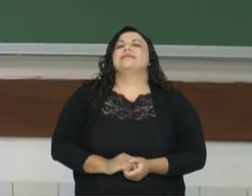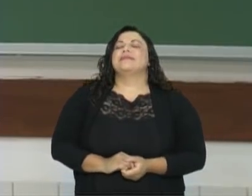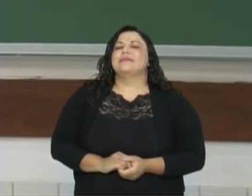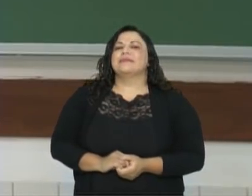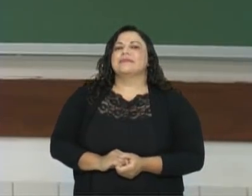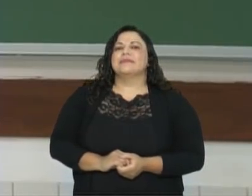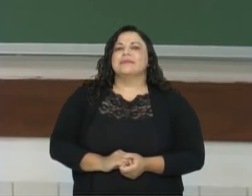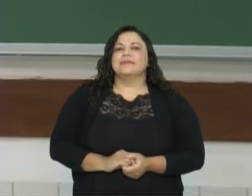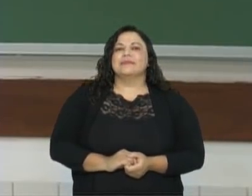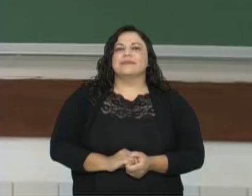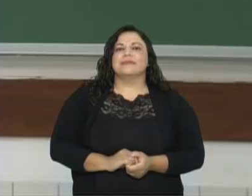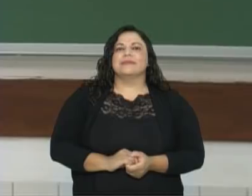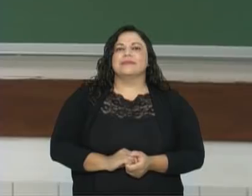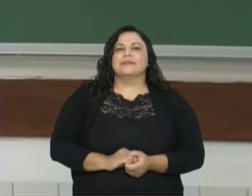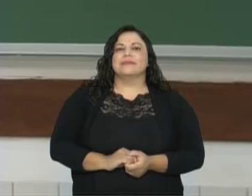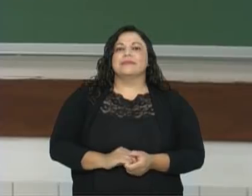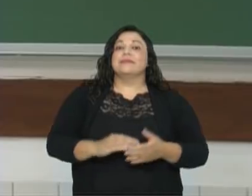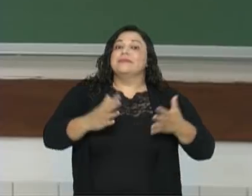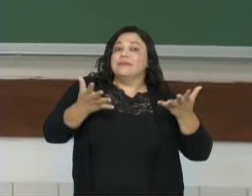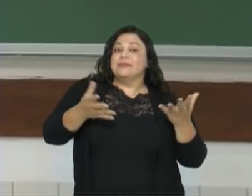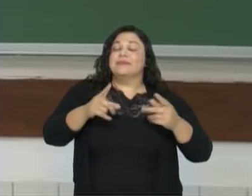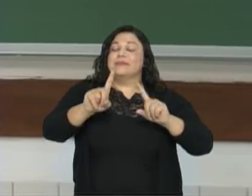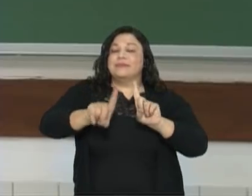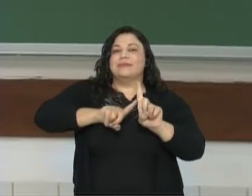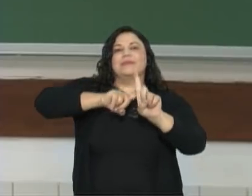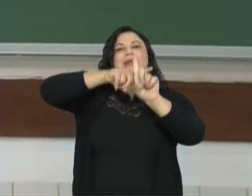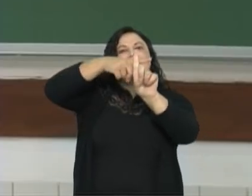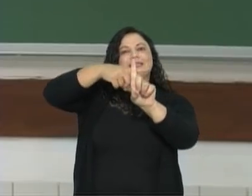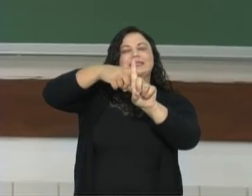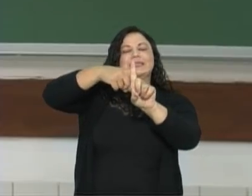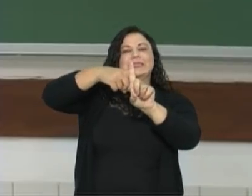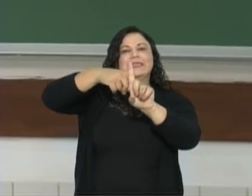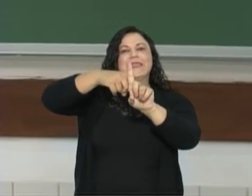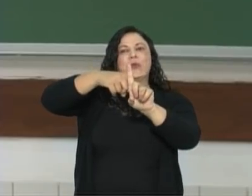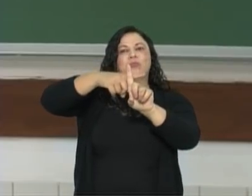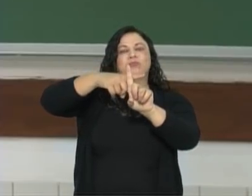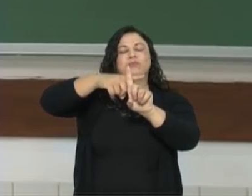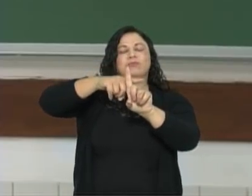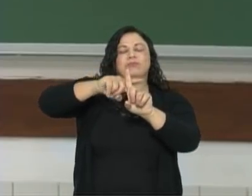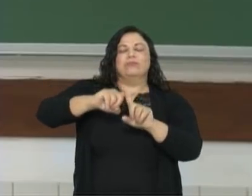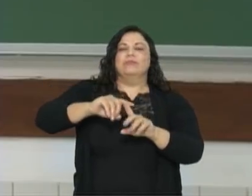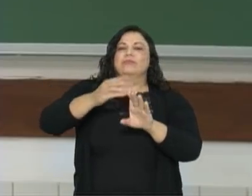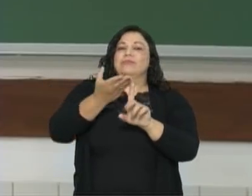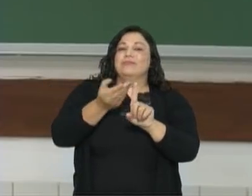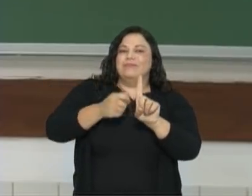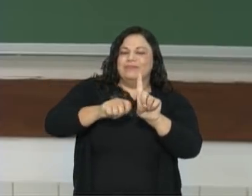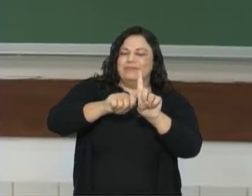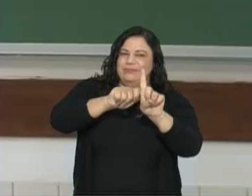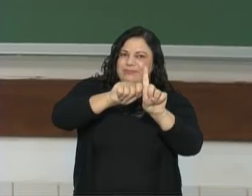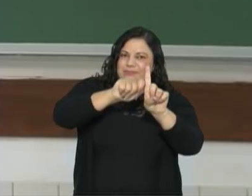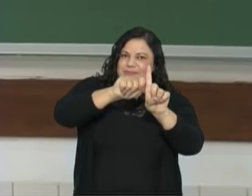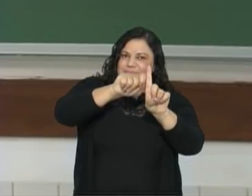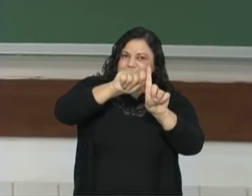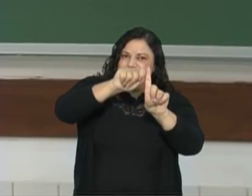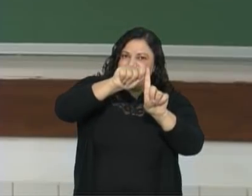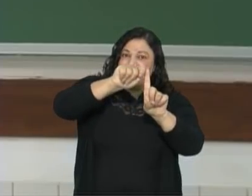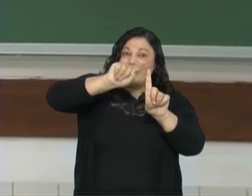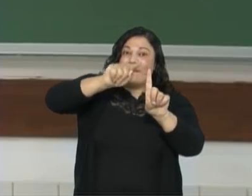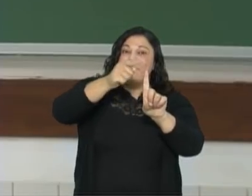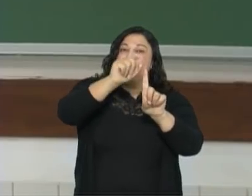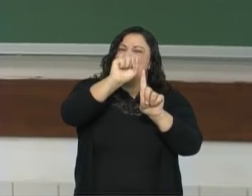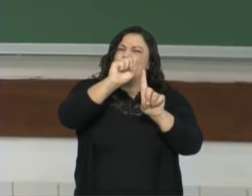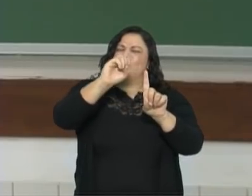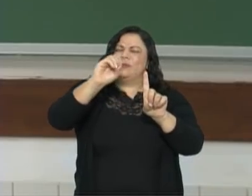É uma adição alta temperatura que eu digo mais de 1.800 graus